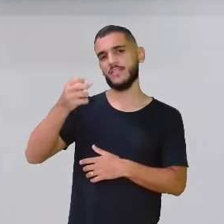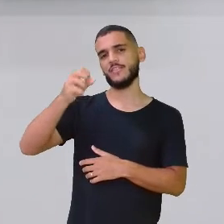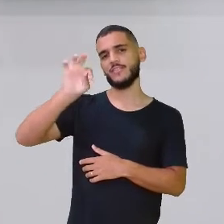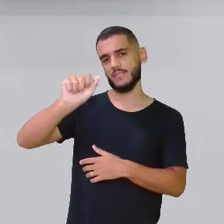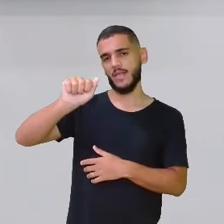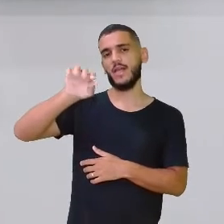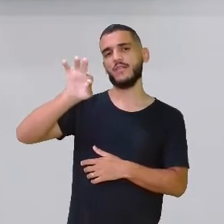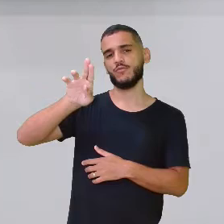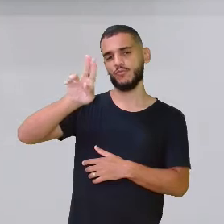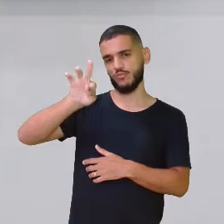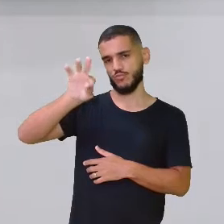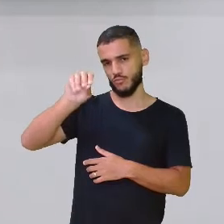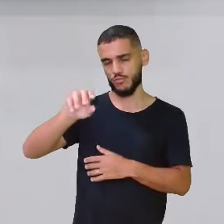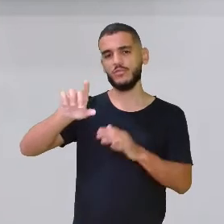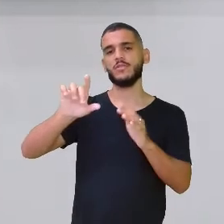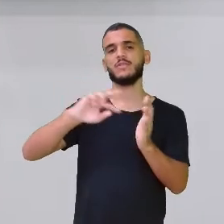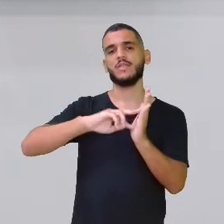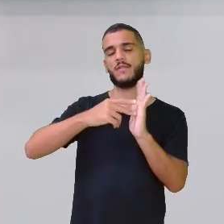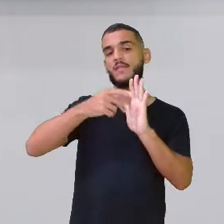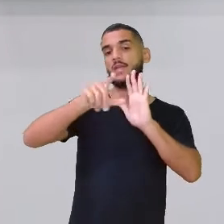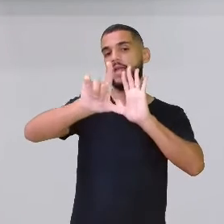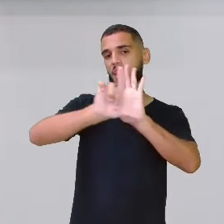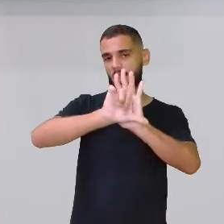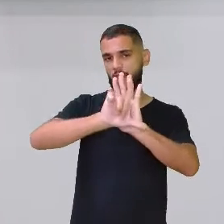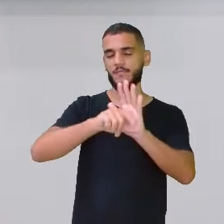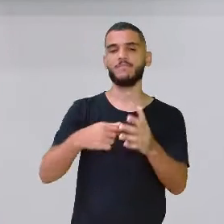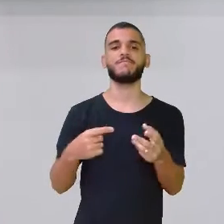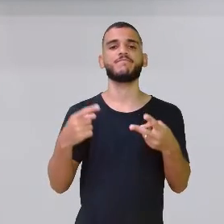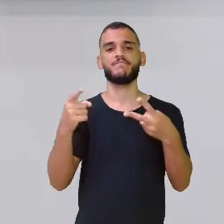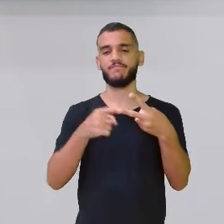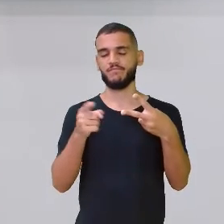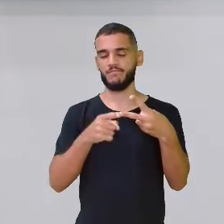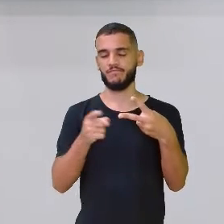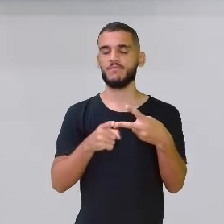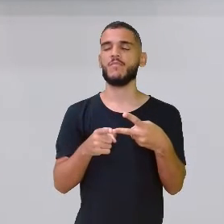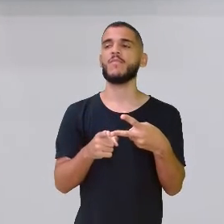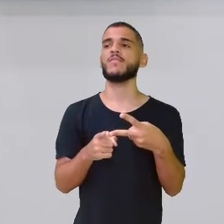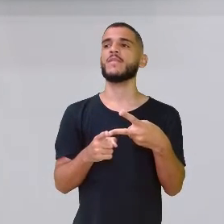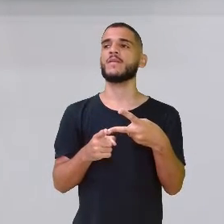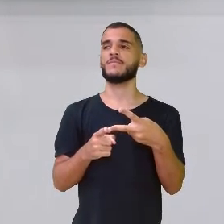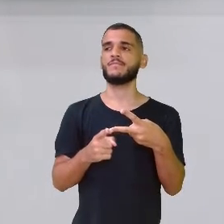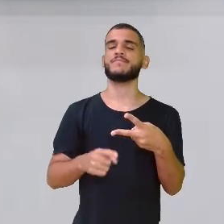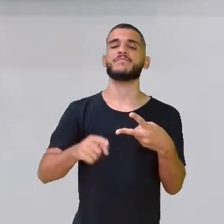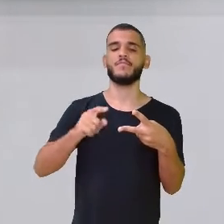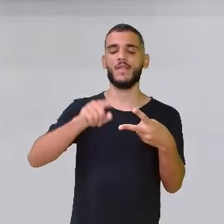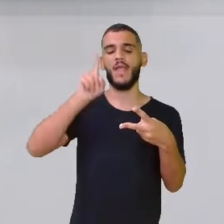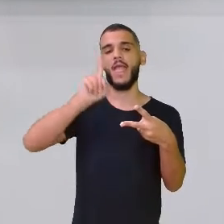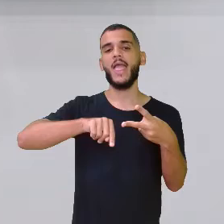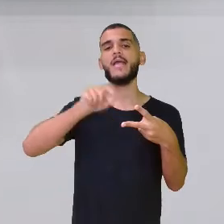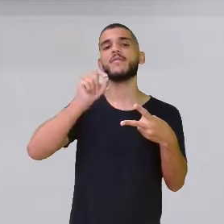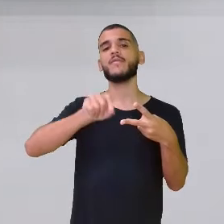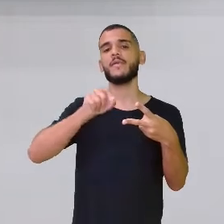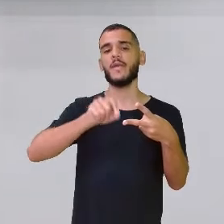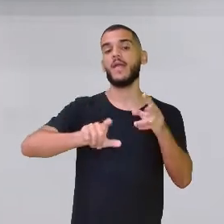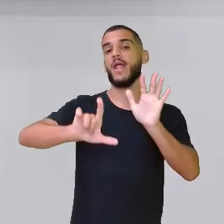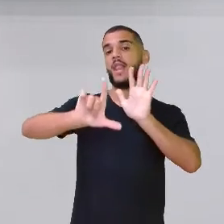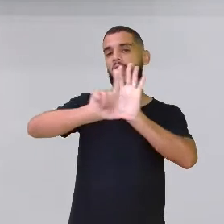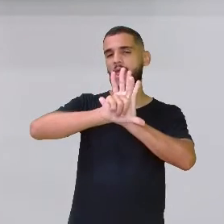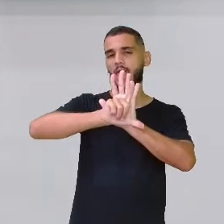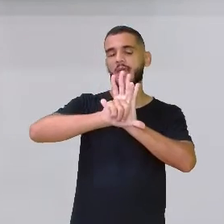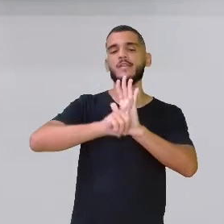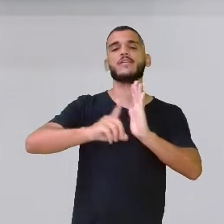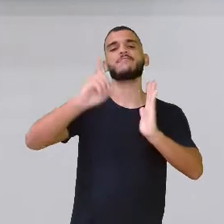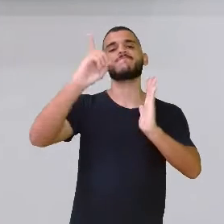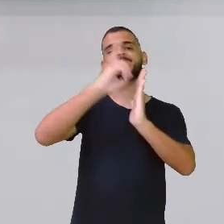falando de leis. Como segunda definição, temos que estatuto refere-se a leis, a